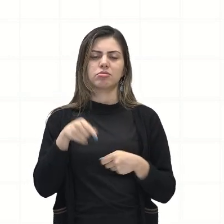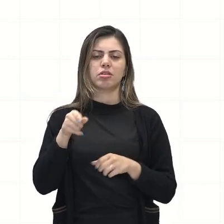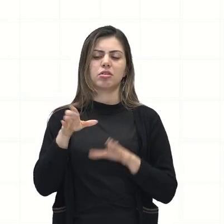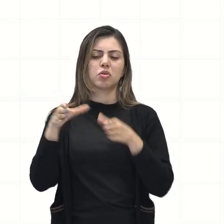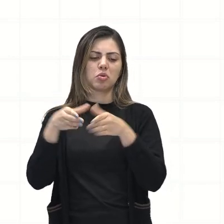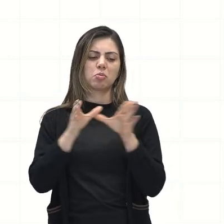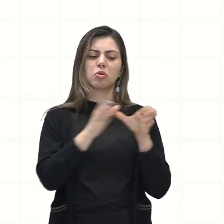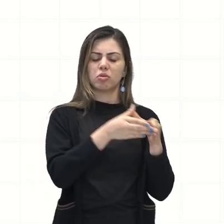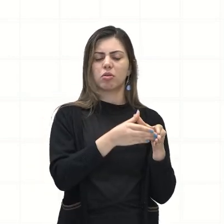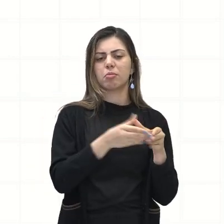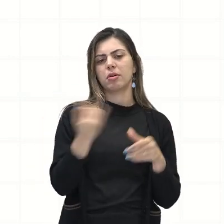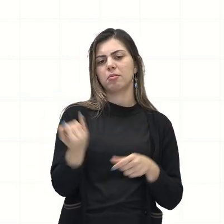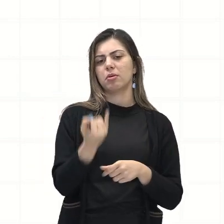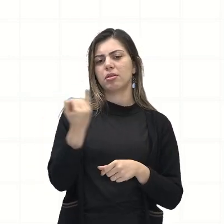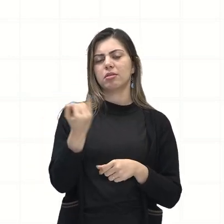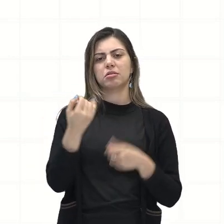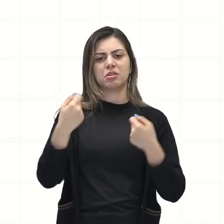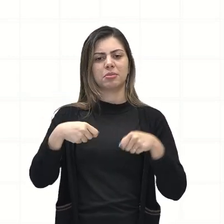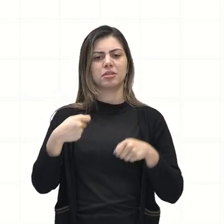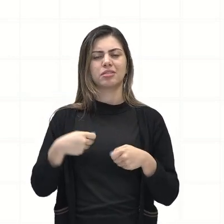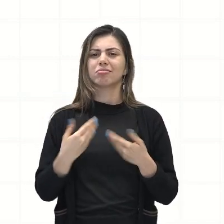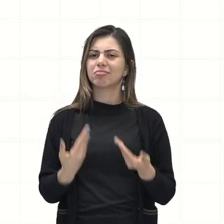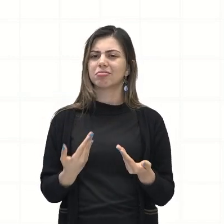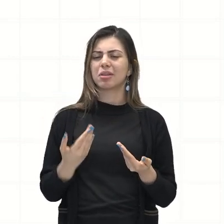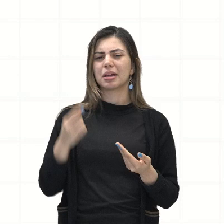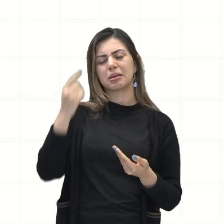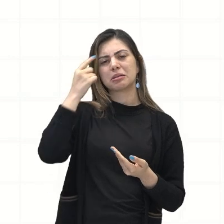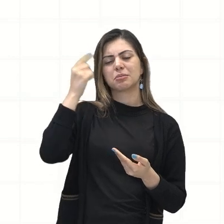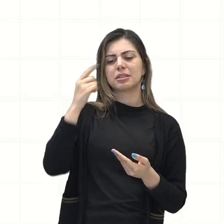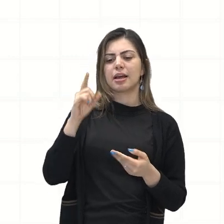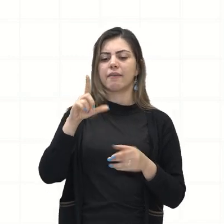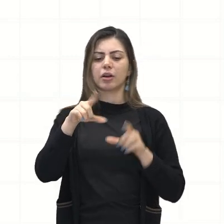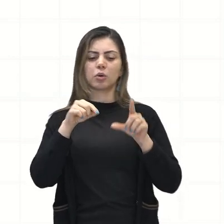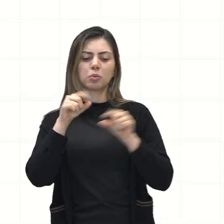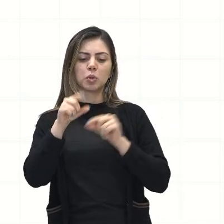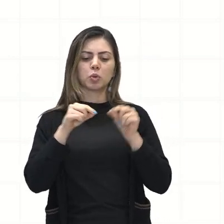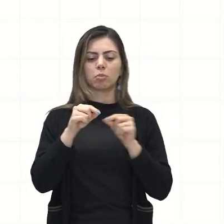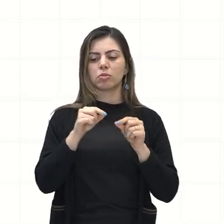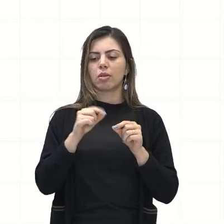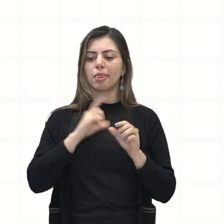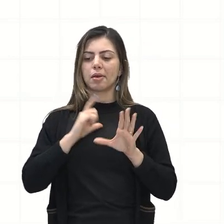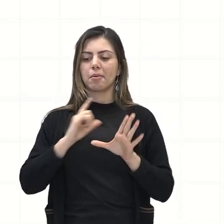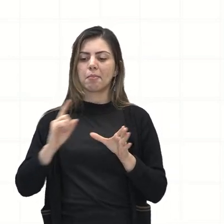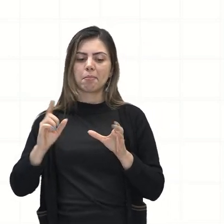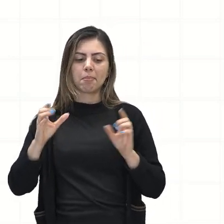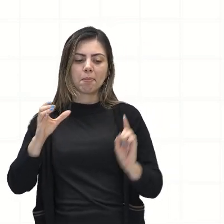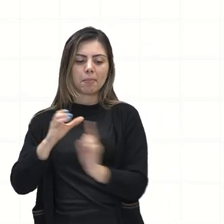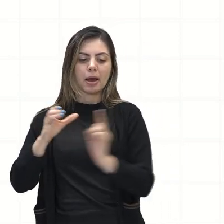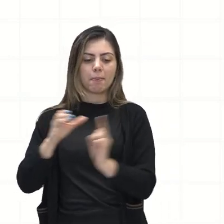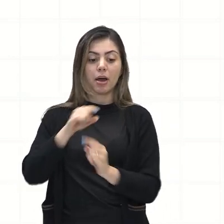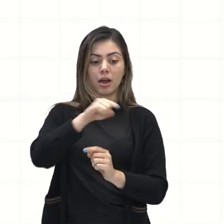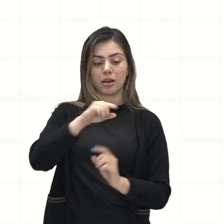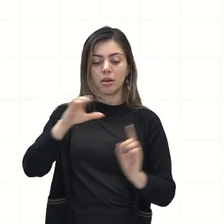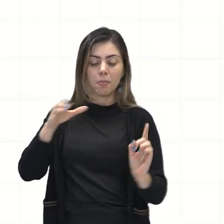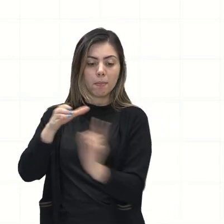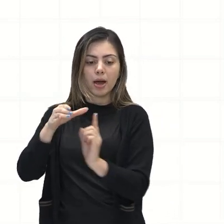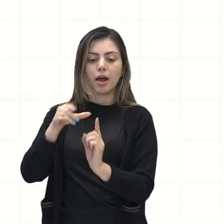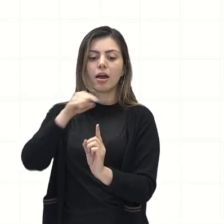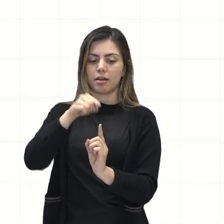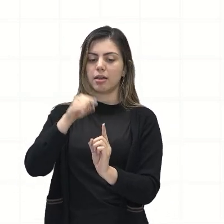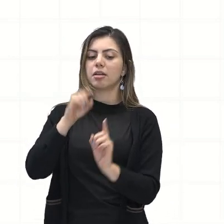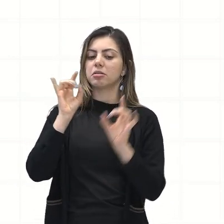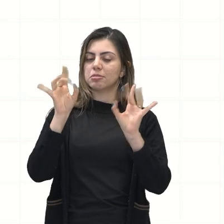os mais aptos, né, ocupando os lugares de liderança. Olha só como a gente pode compreender na